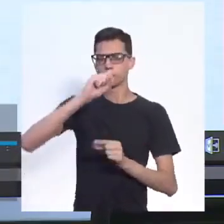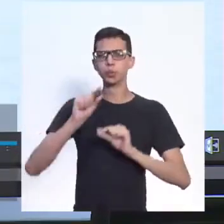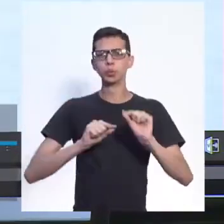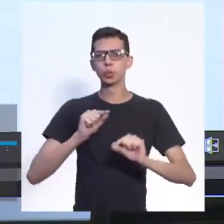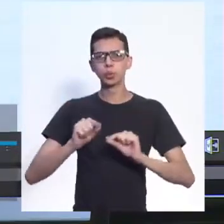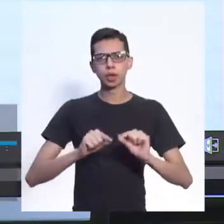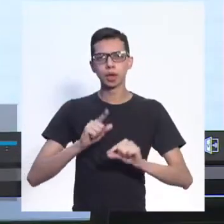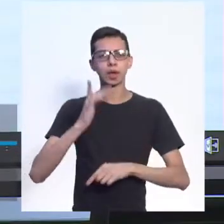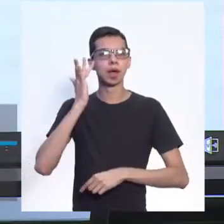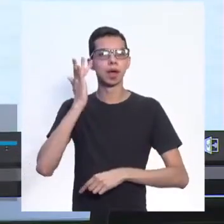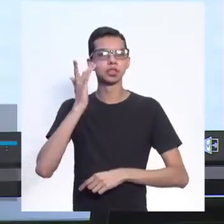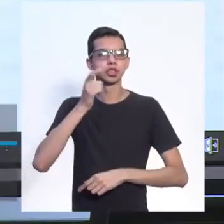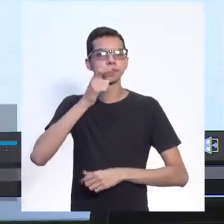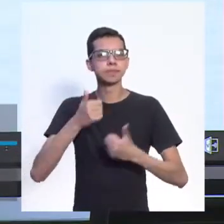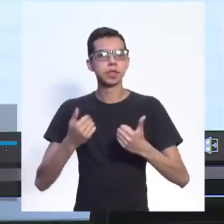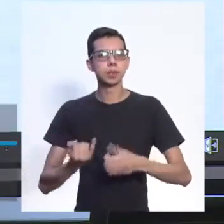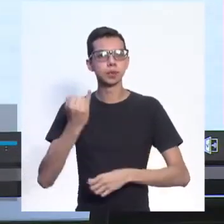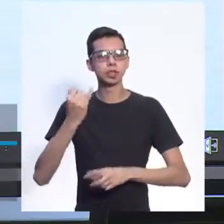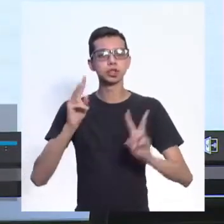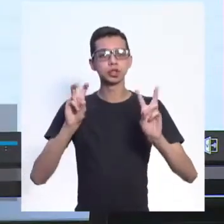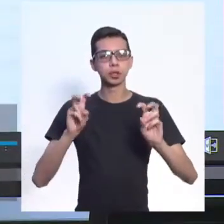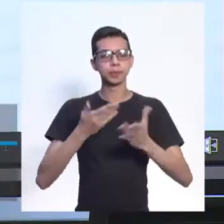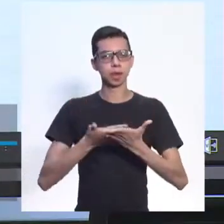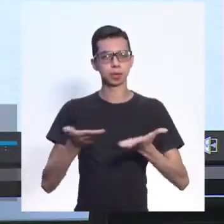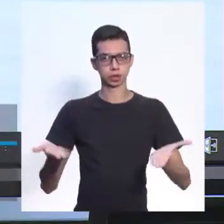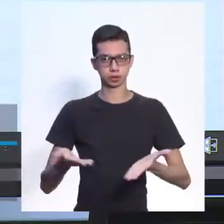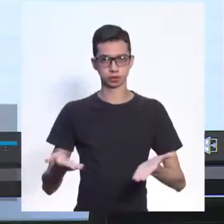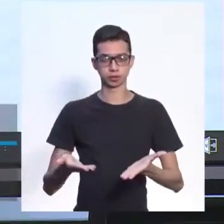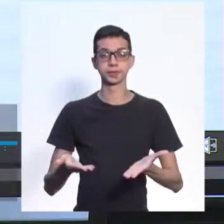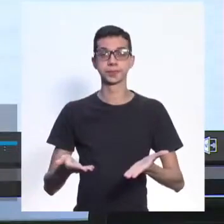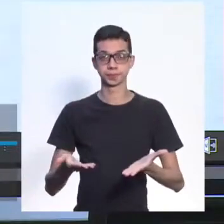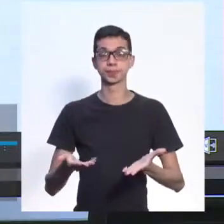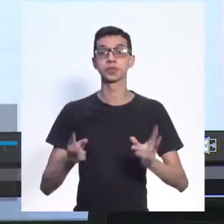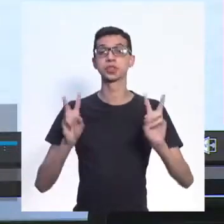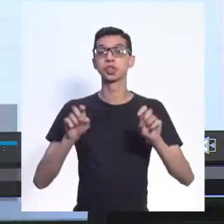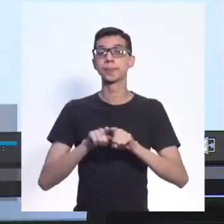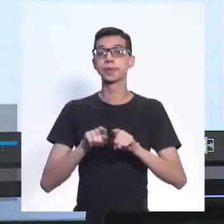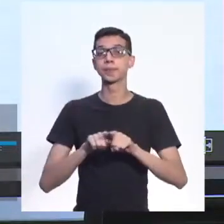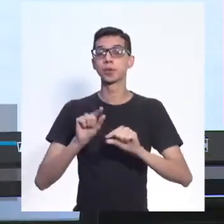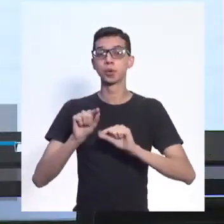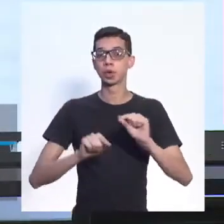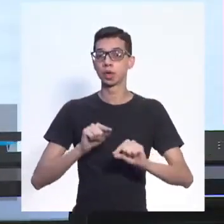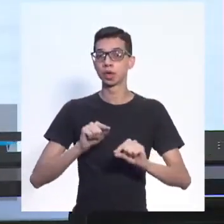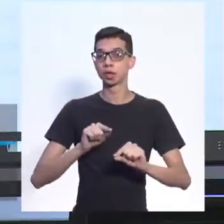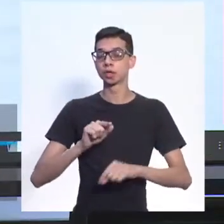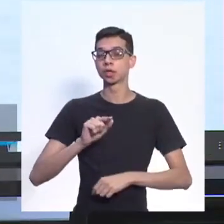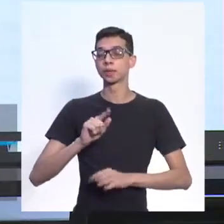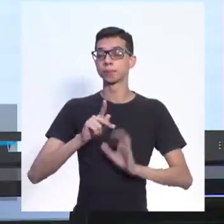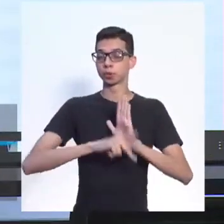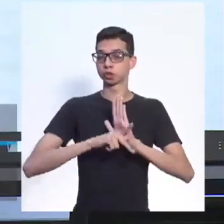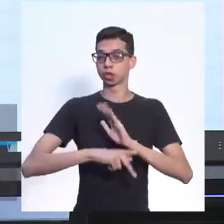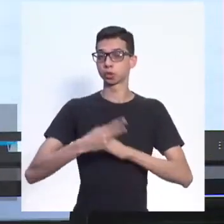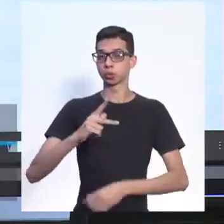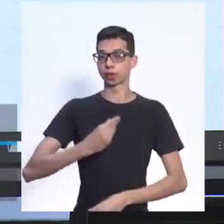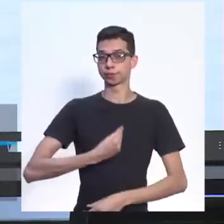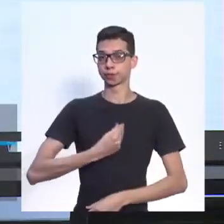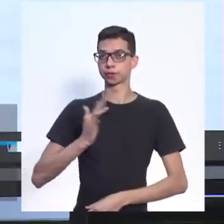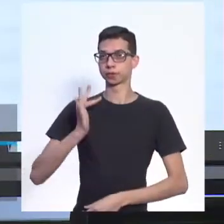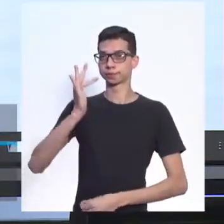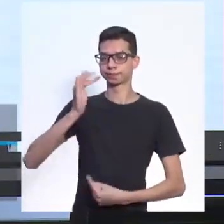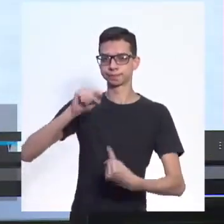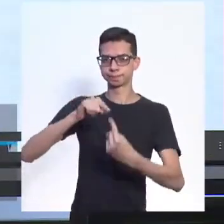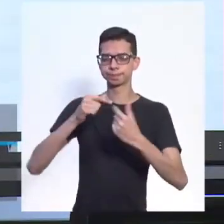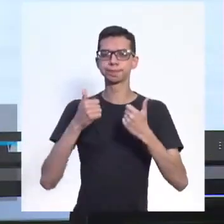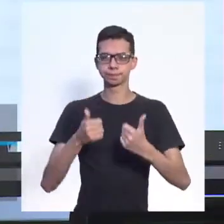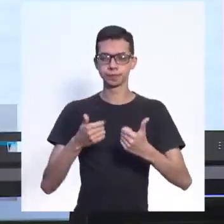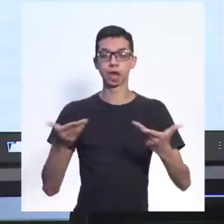vocês acharam interessante e pertinente em relação a esta aula, e em relação aí, né, criando já uma conexão com o seu projeto de vida. Tá bom?